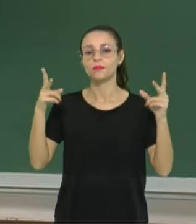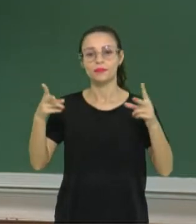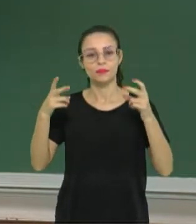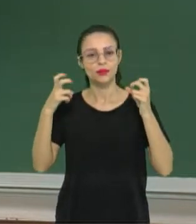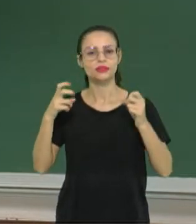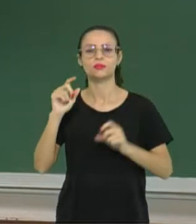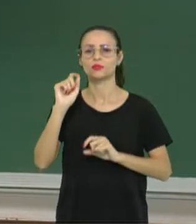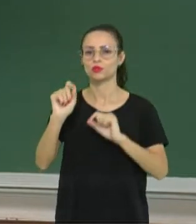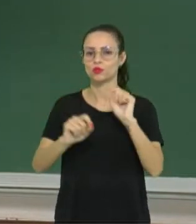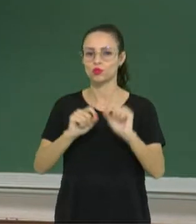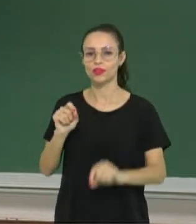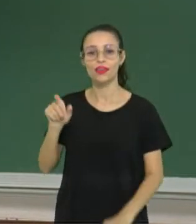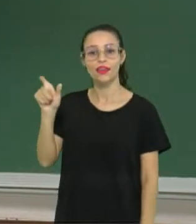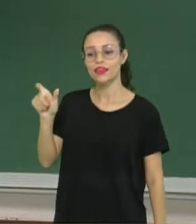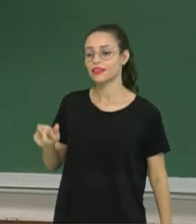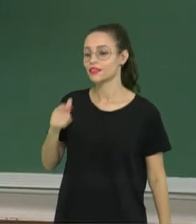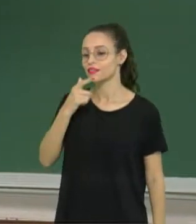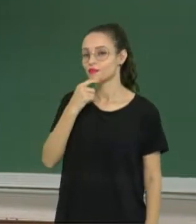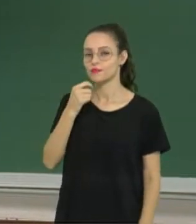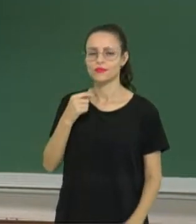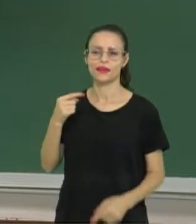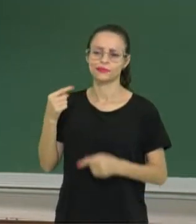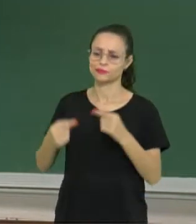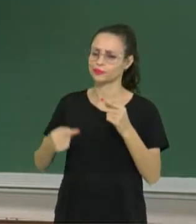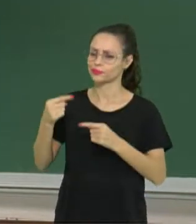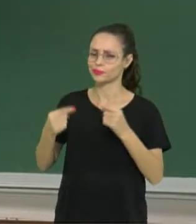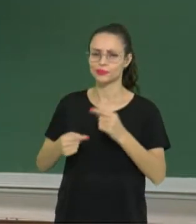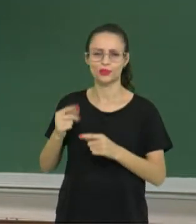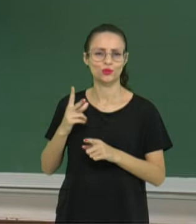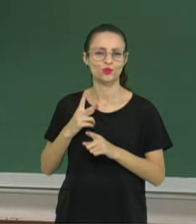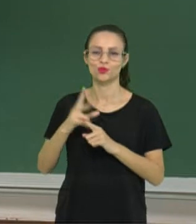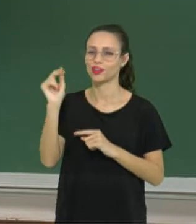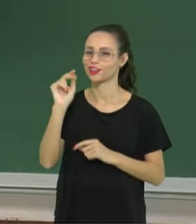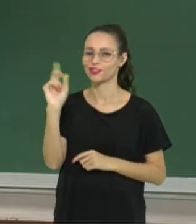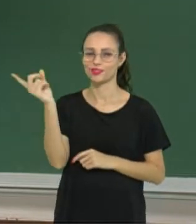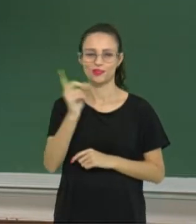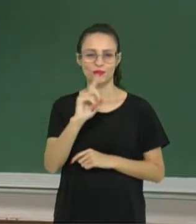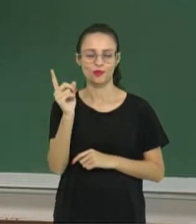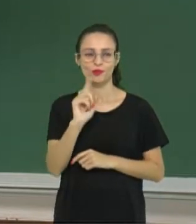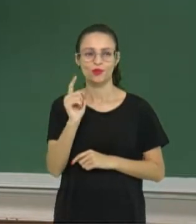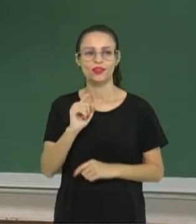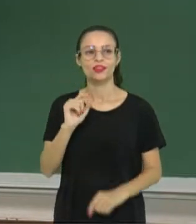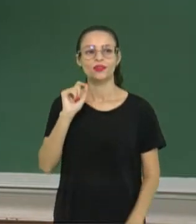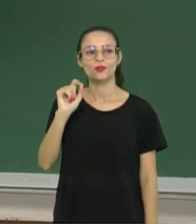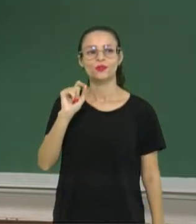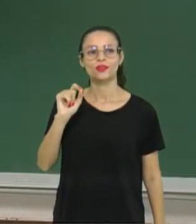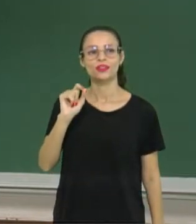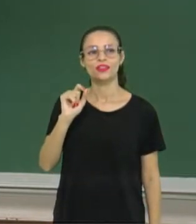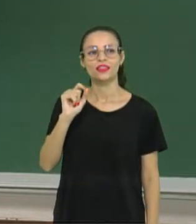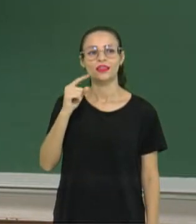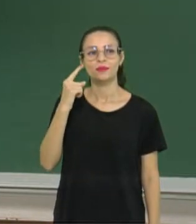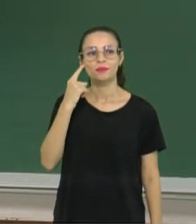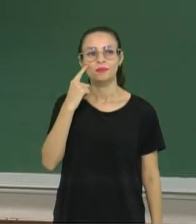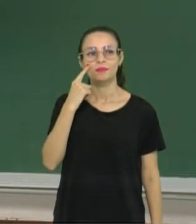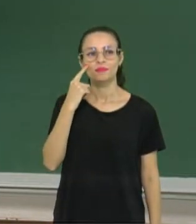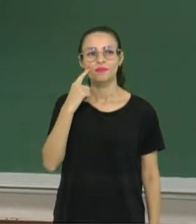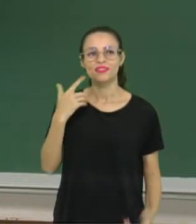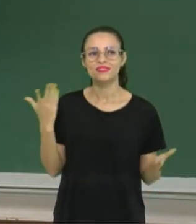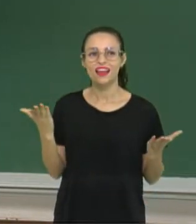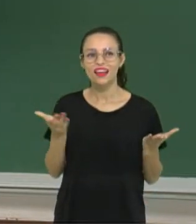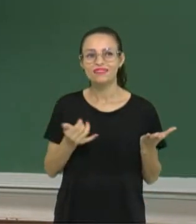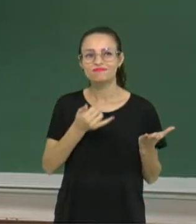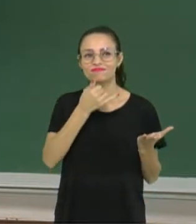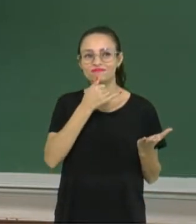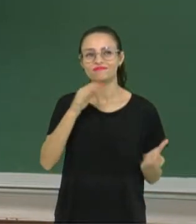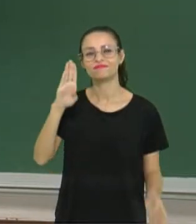que o Calvin não ganhou a discussão com a mãe. Quando ele usa a expressão rats, rats quer dizer assim, que tristeza,